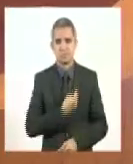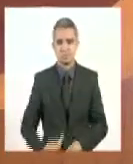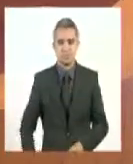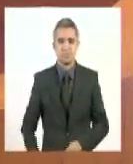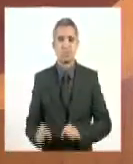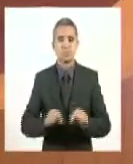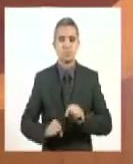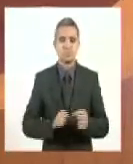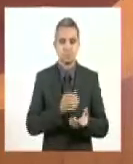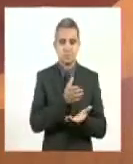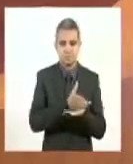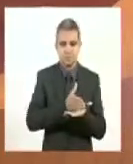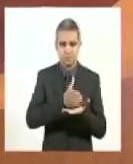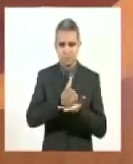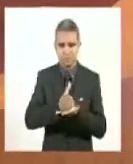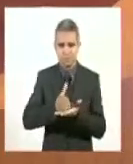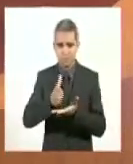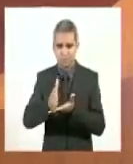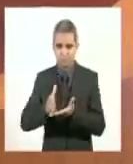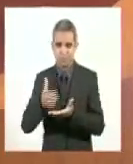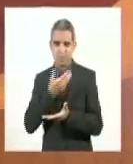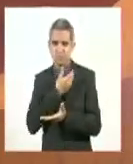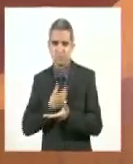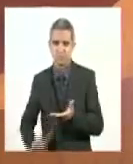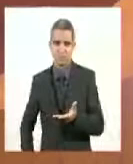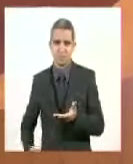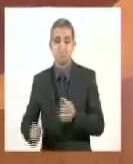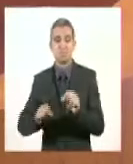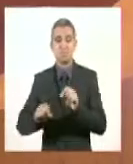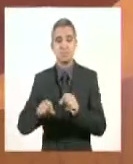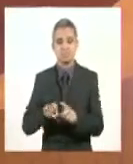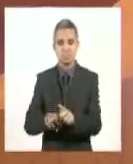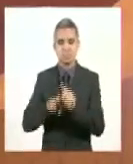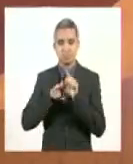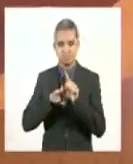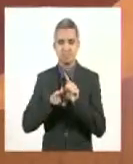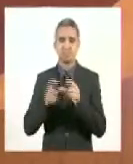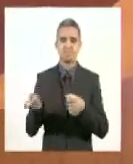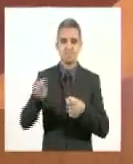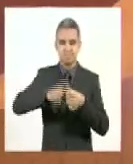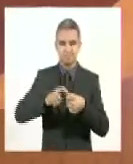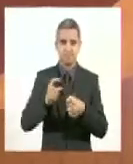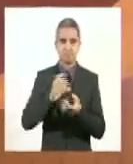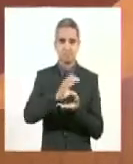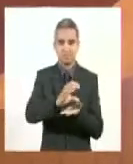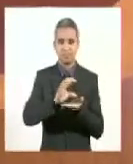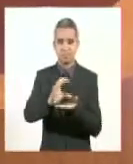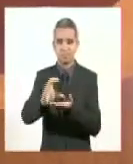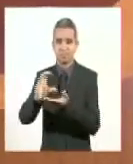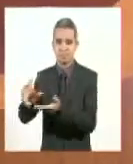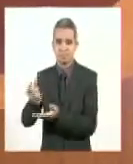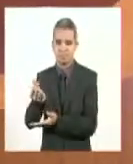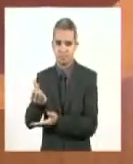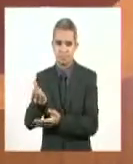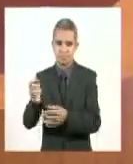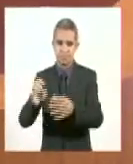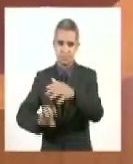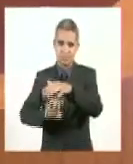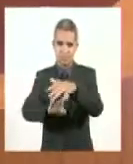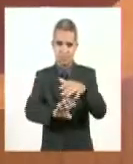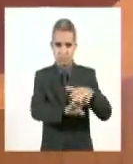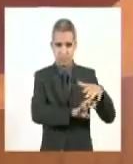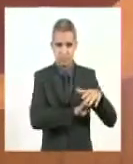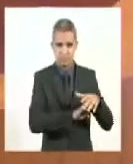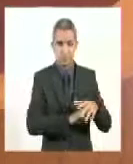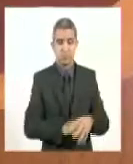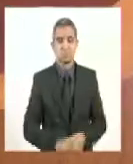governo para pagar dívidas de campanha. Essa que é a grande verdade. Outra coisa, Vossa Excelência